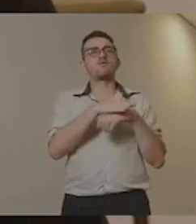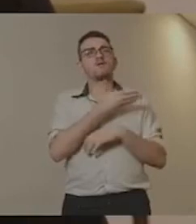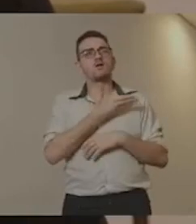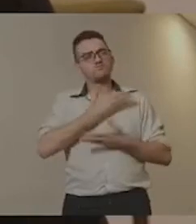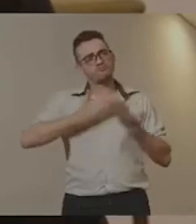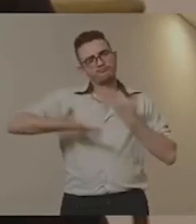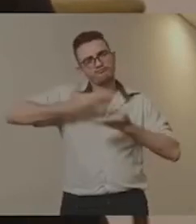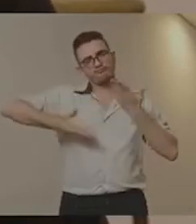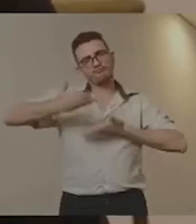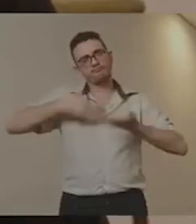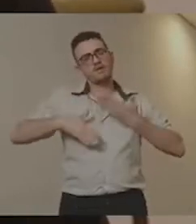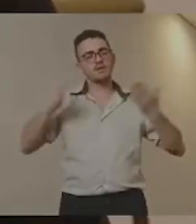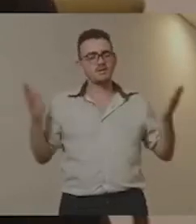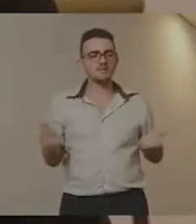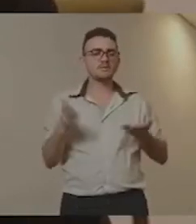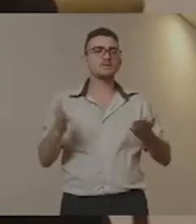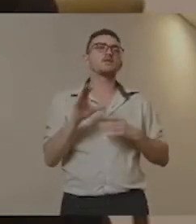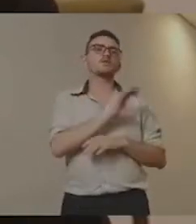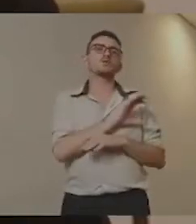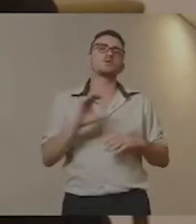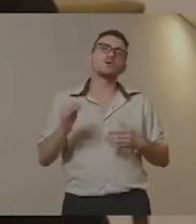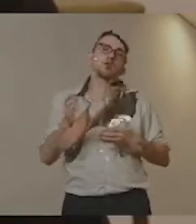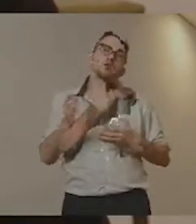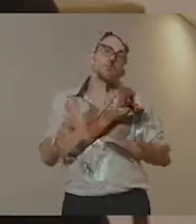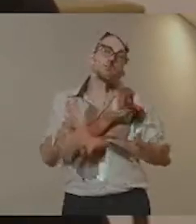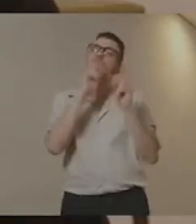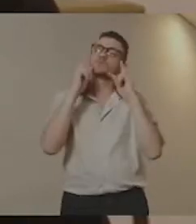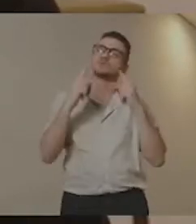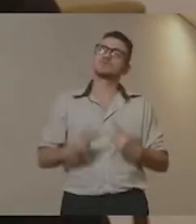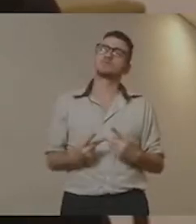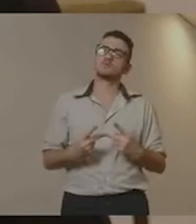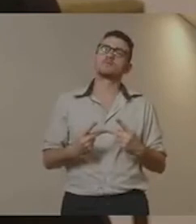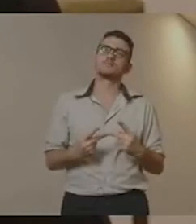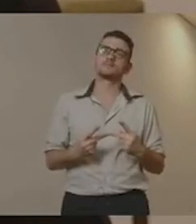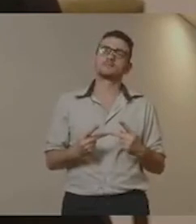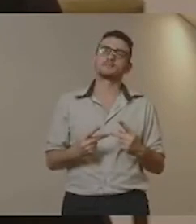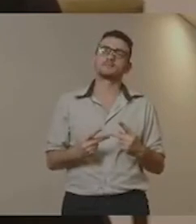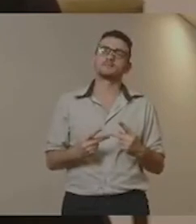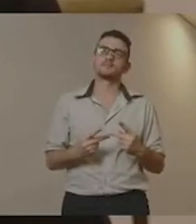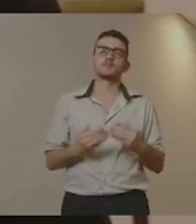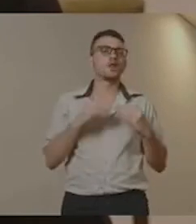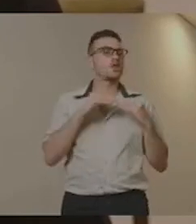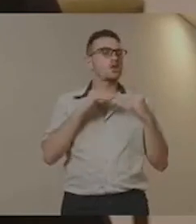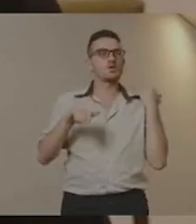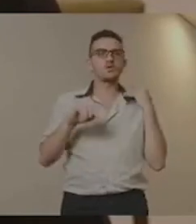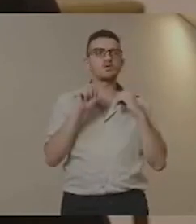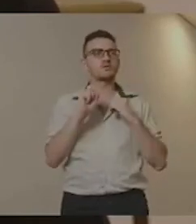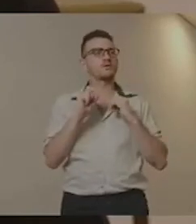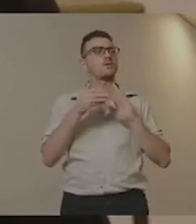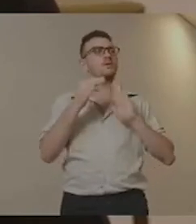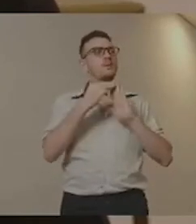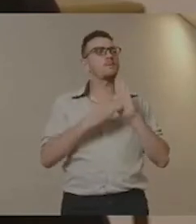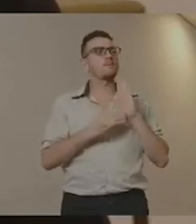como ressaltando o que o Miguel disse, nós alunos somos seres humanos. E discordando totalmente do método de ensino,